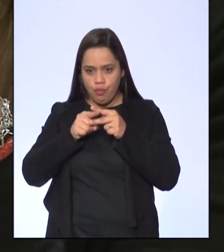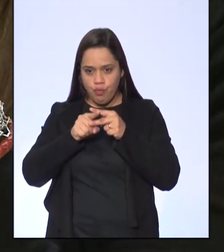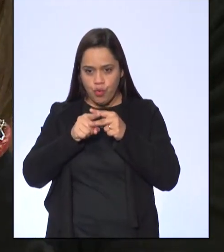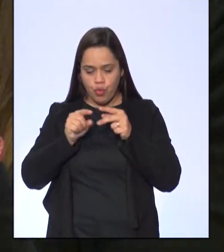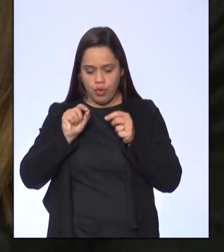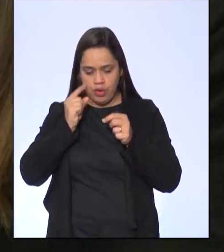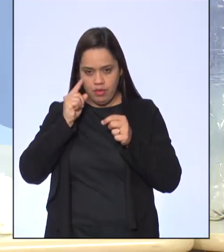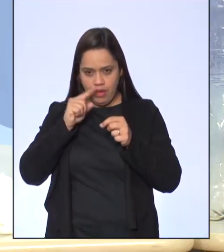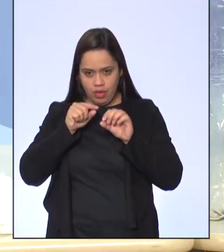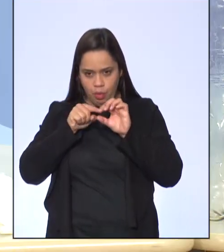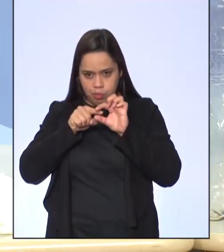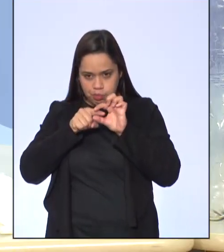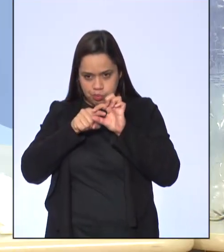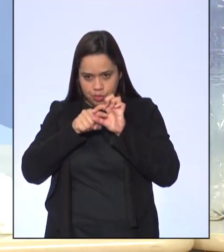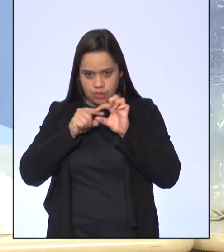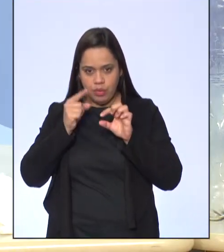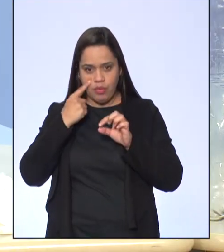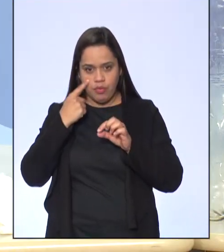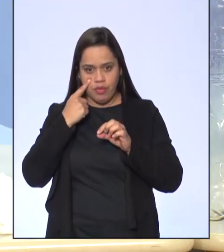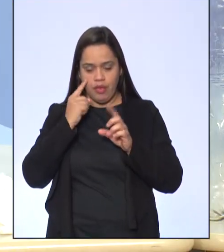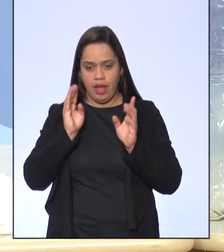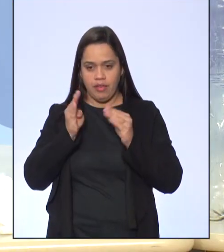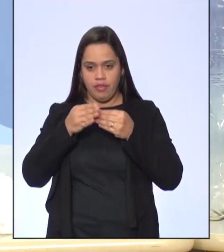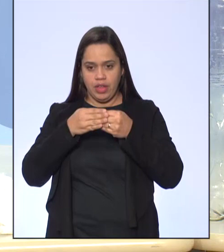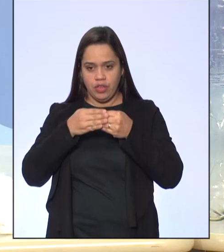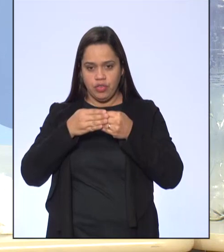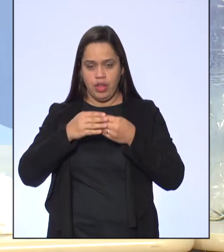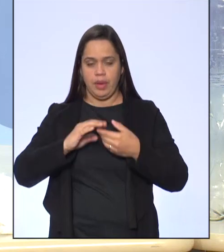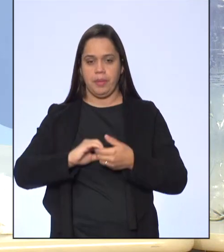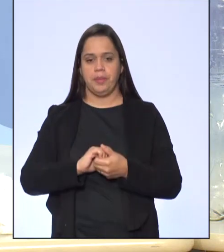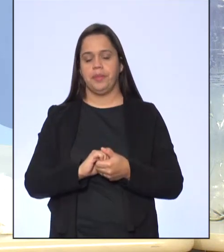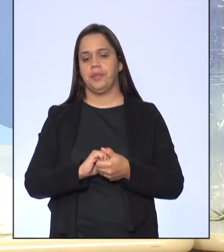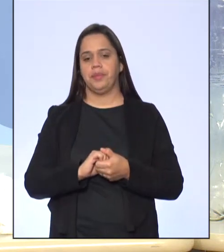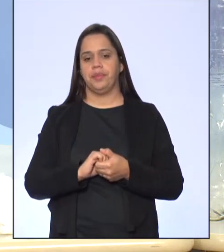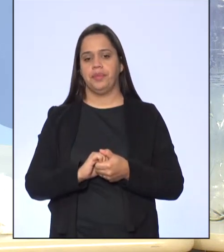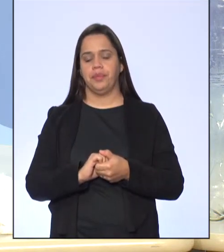Furinho. E a gente vai fechar.